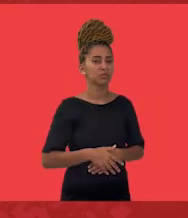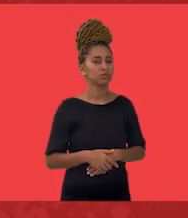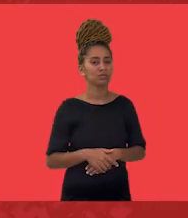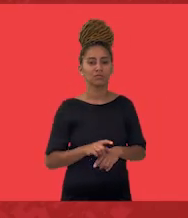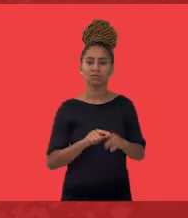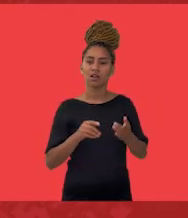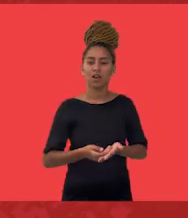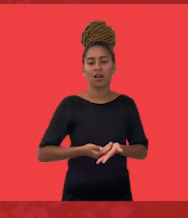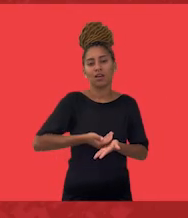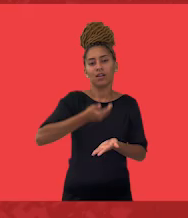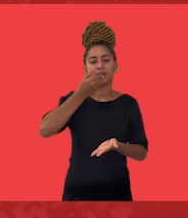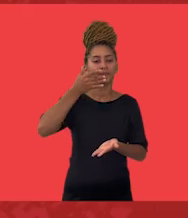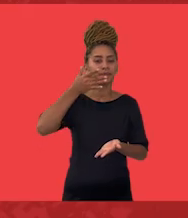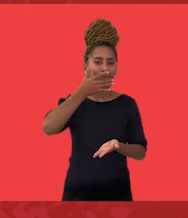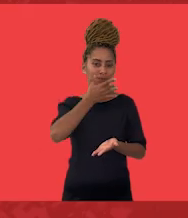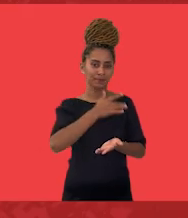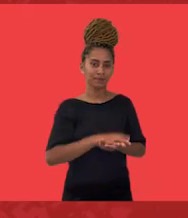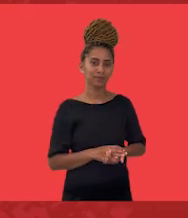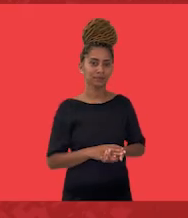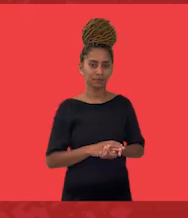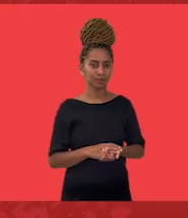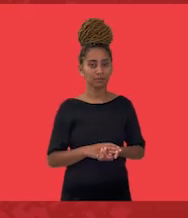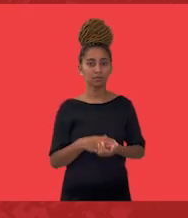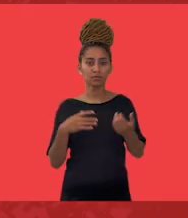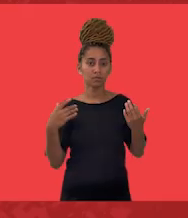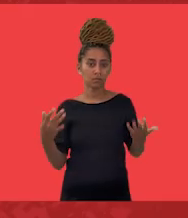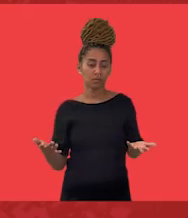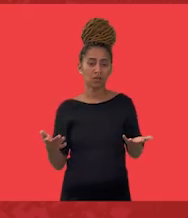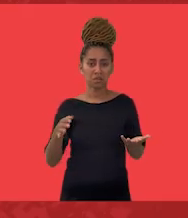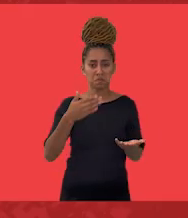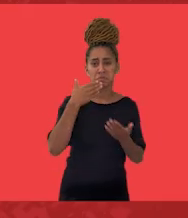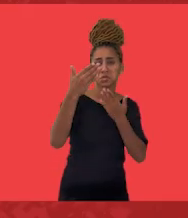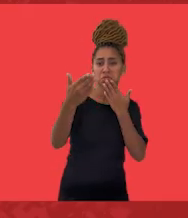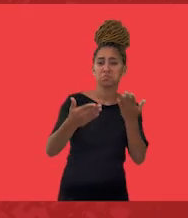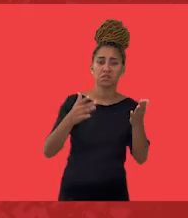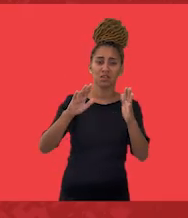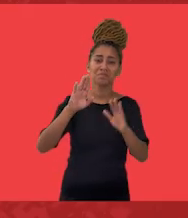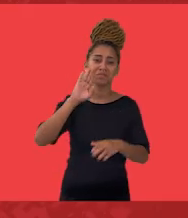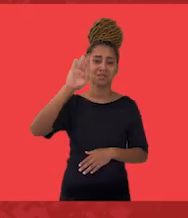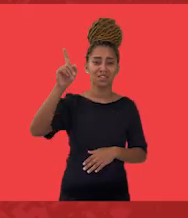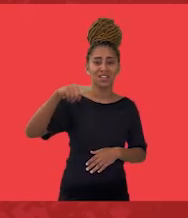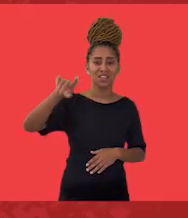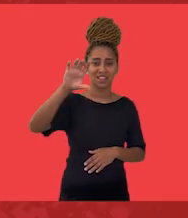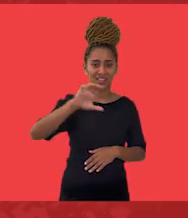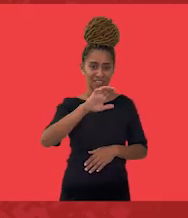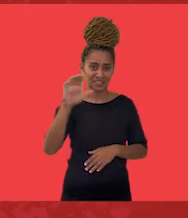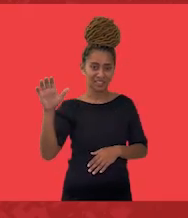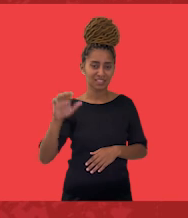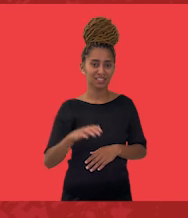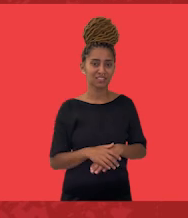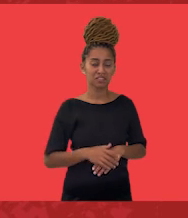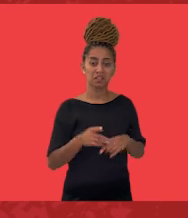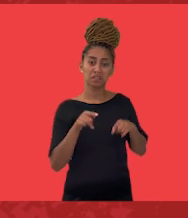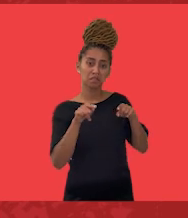rock progressivo, 8 dedos na guitarra, debochando de ti. Risadas de